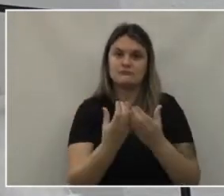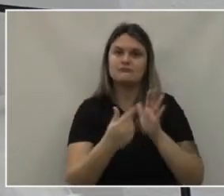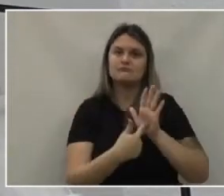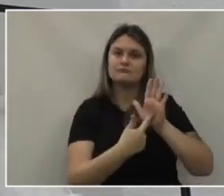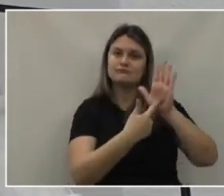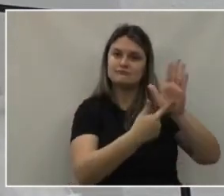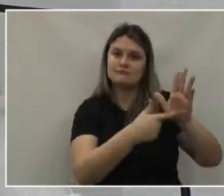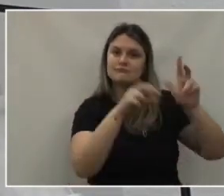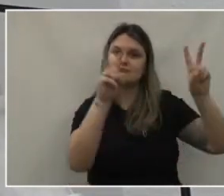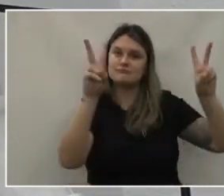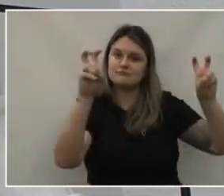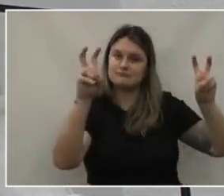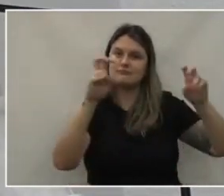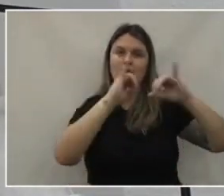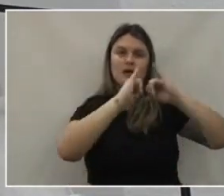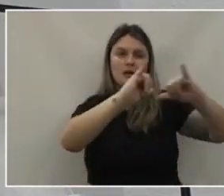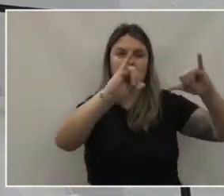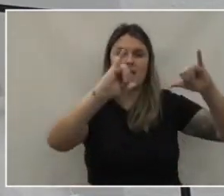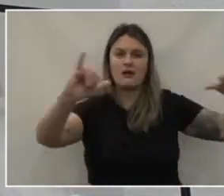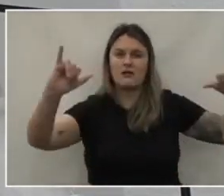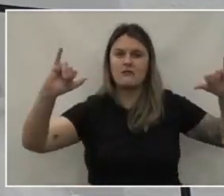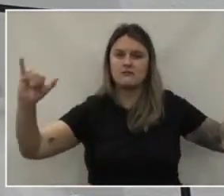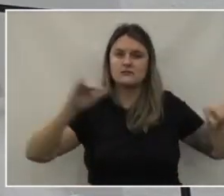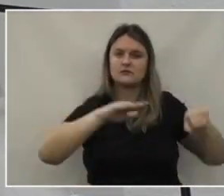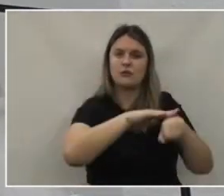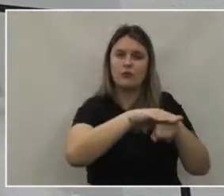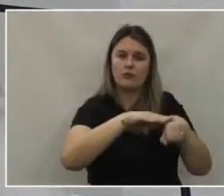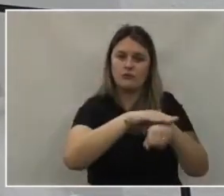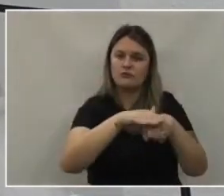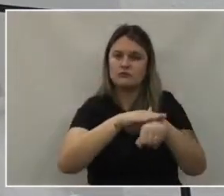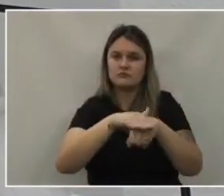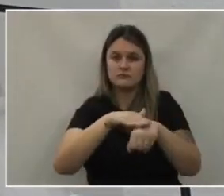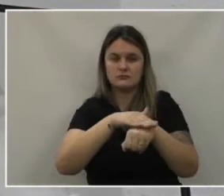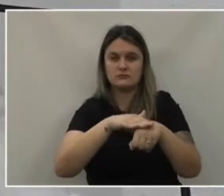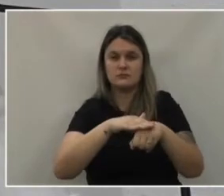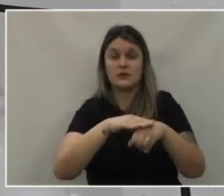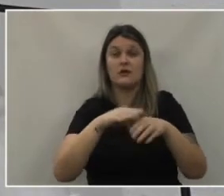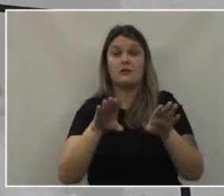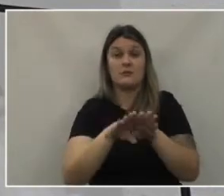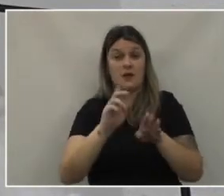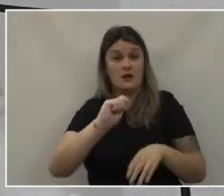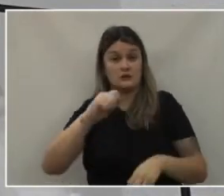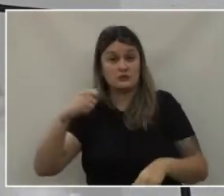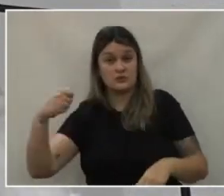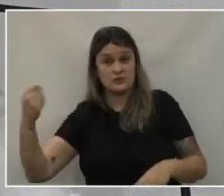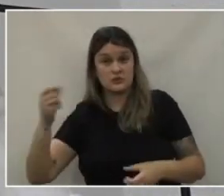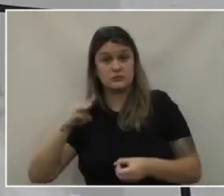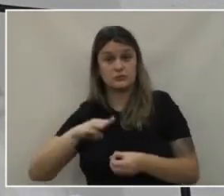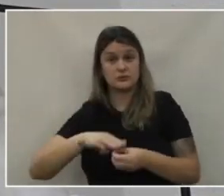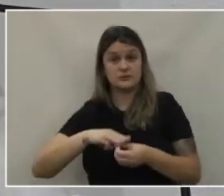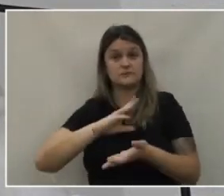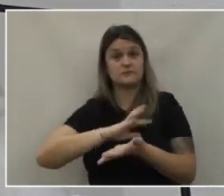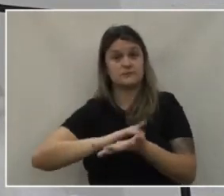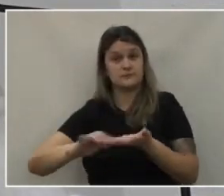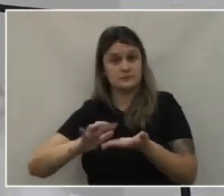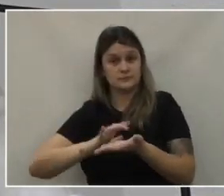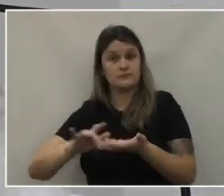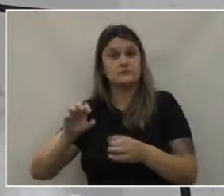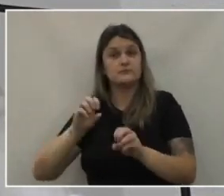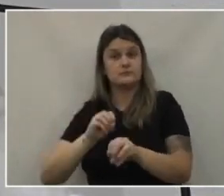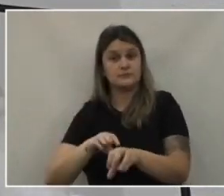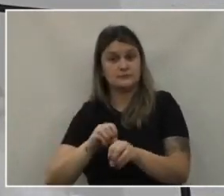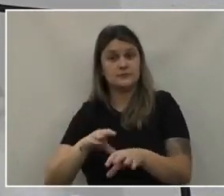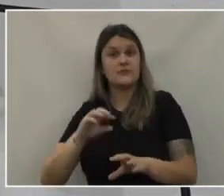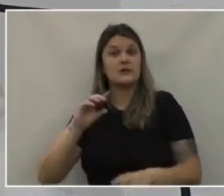esse assunto às mais diversas rodas de conversa, associação de municípios, secretários de